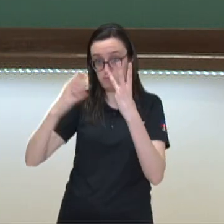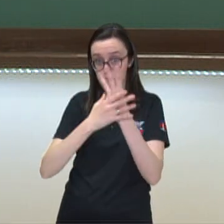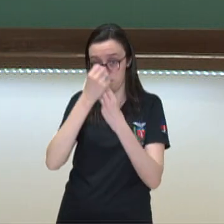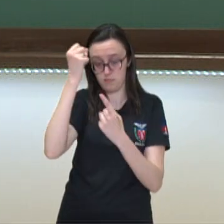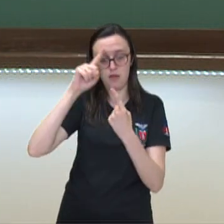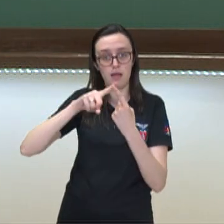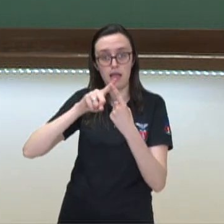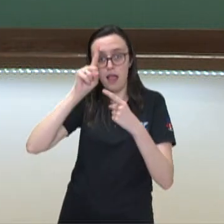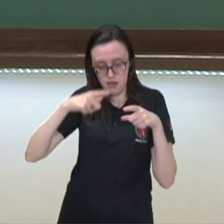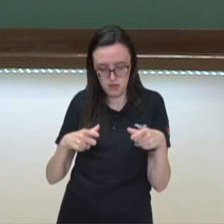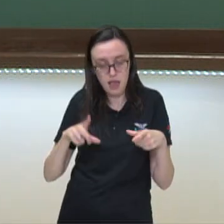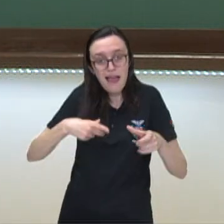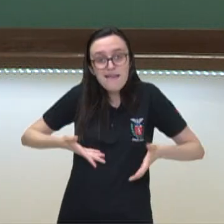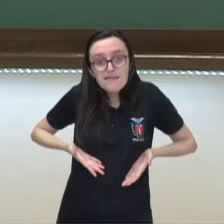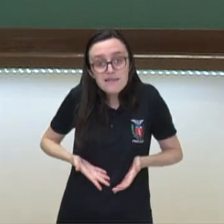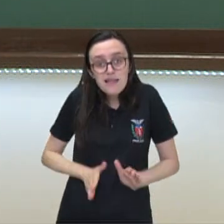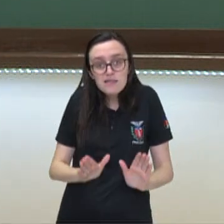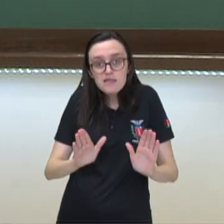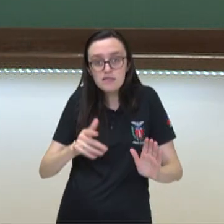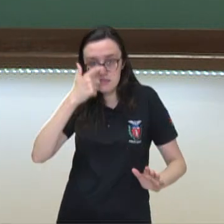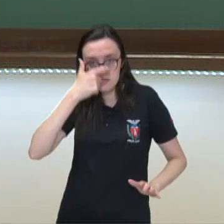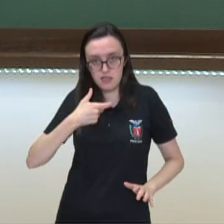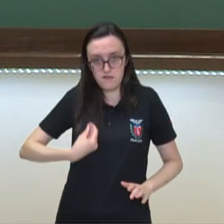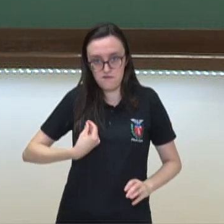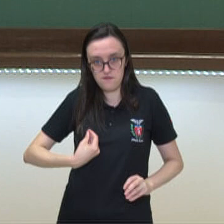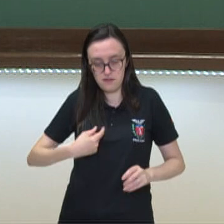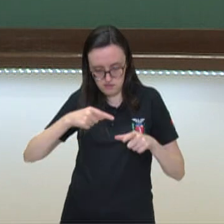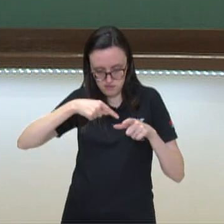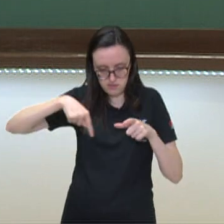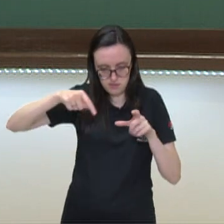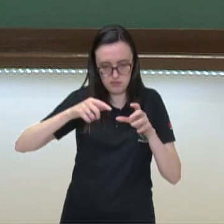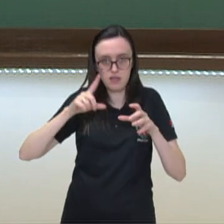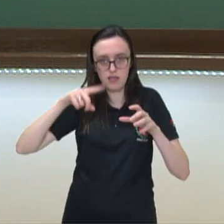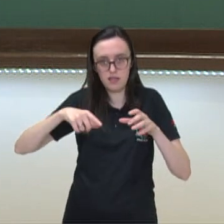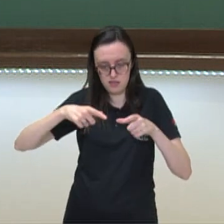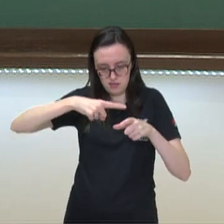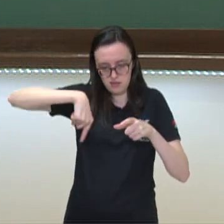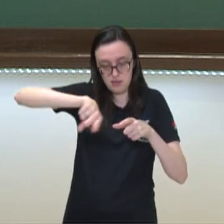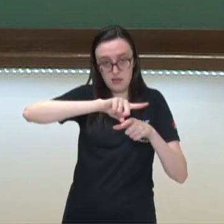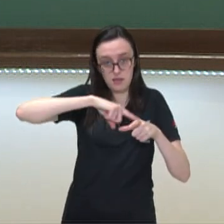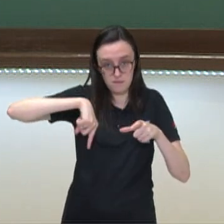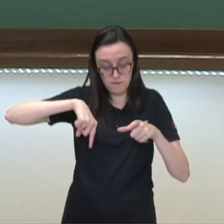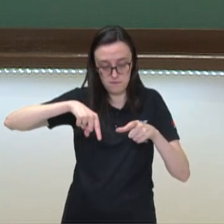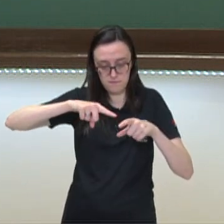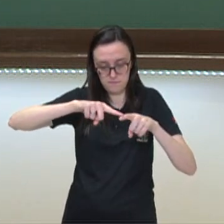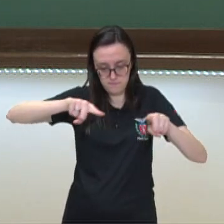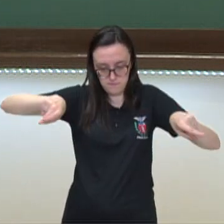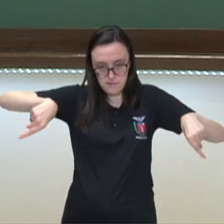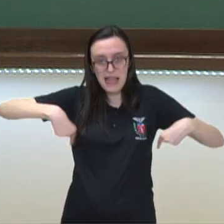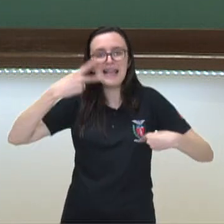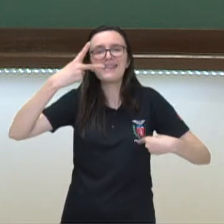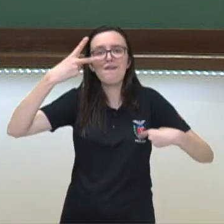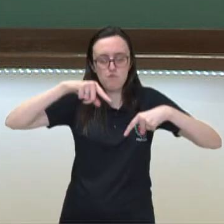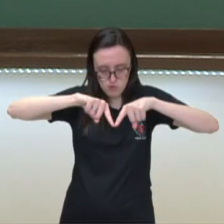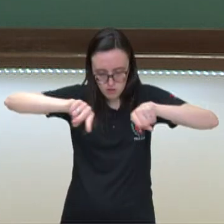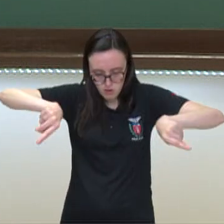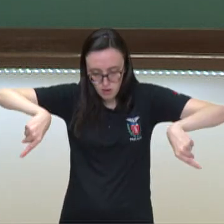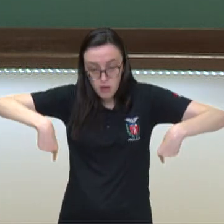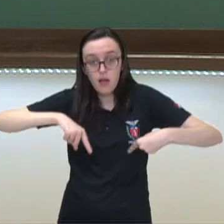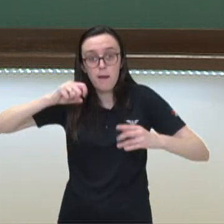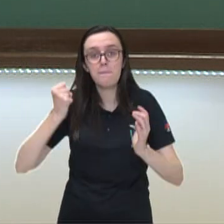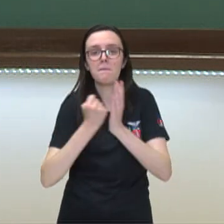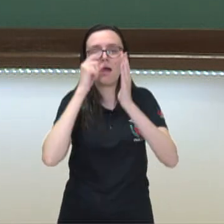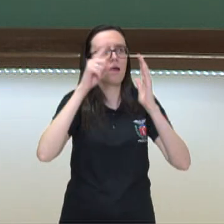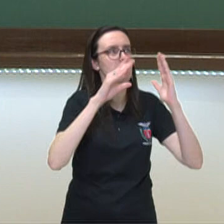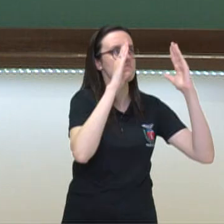Um marca o nascimento e a vida da pessoa, a engrenagem que gira por dentro. A engrenagem externa marca as